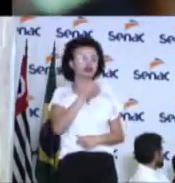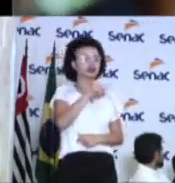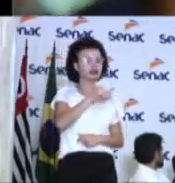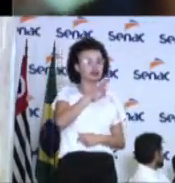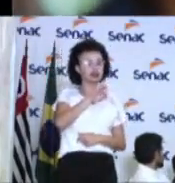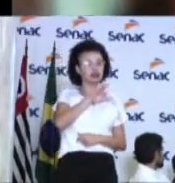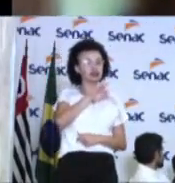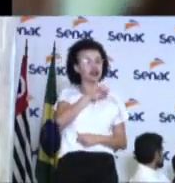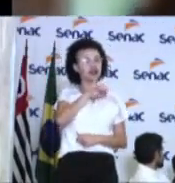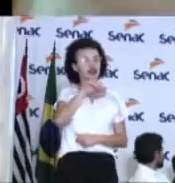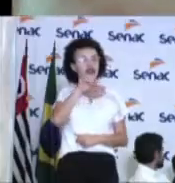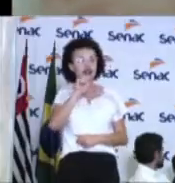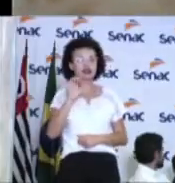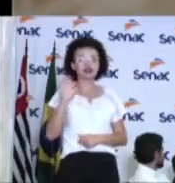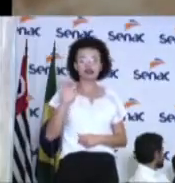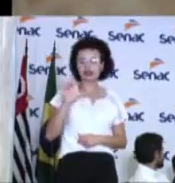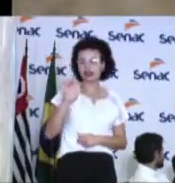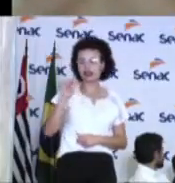Elias e Eliane,